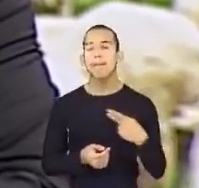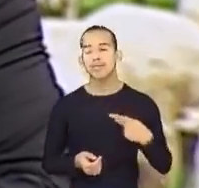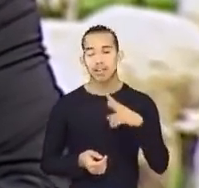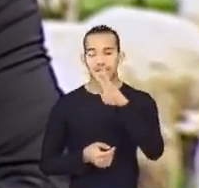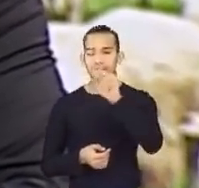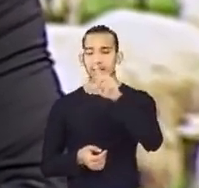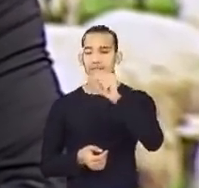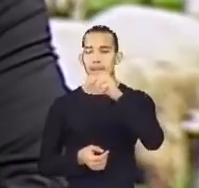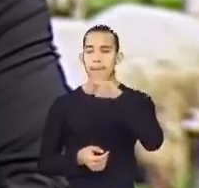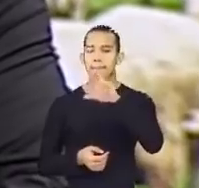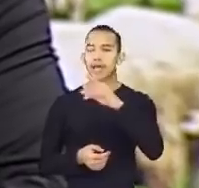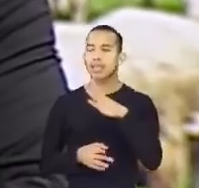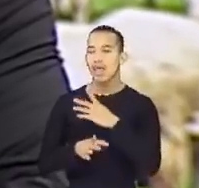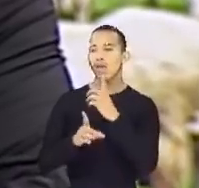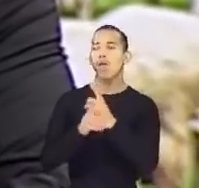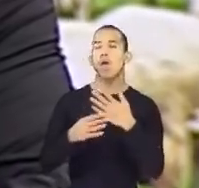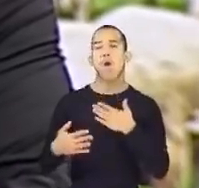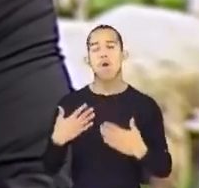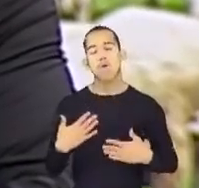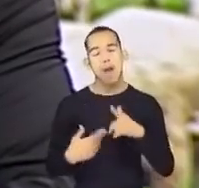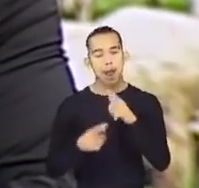foi achado o corpo dele em tal lugar.